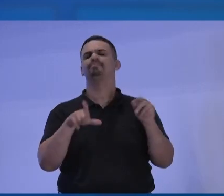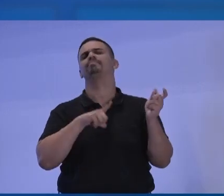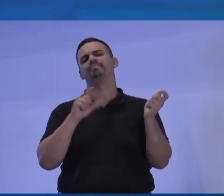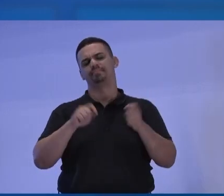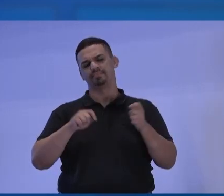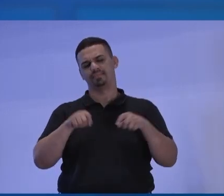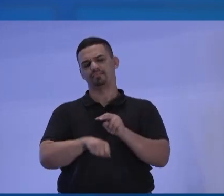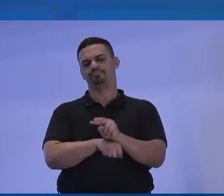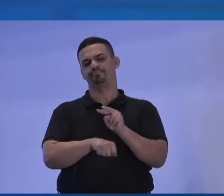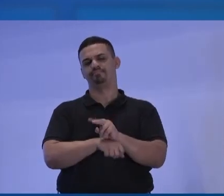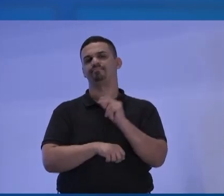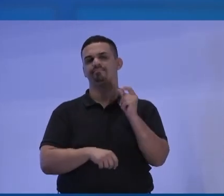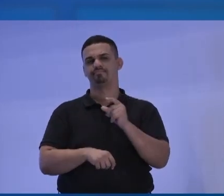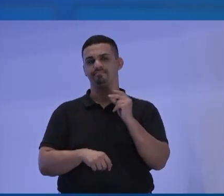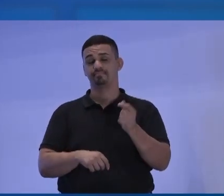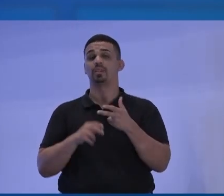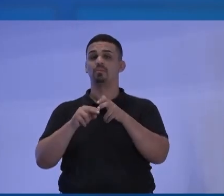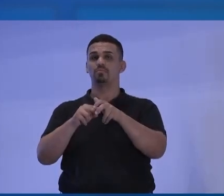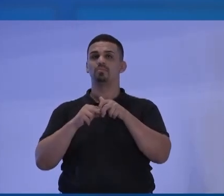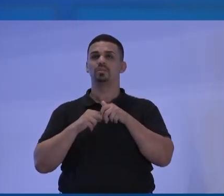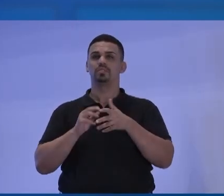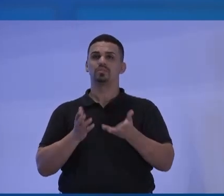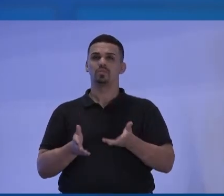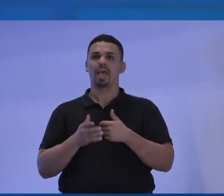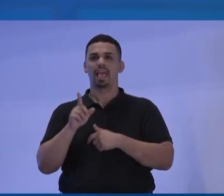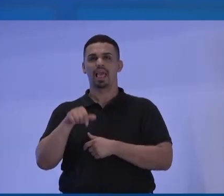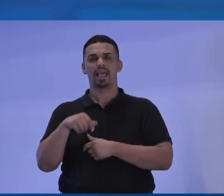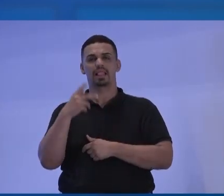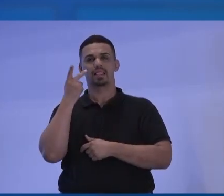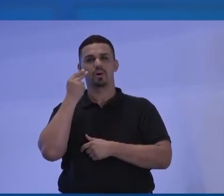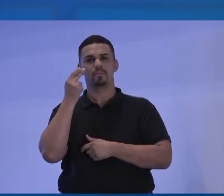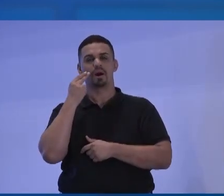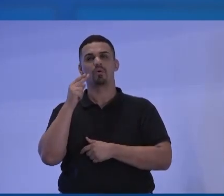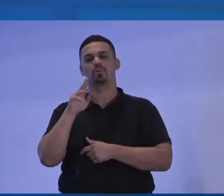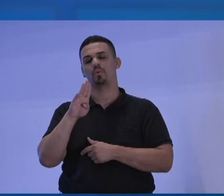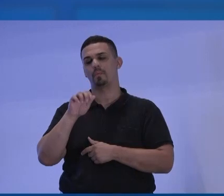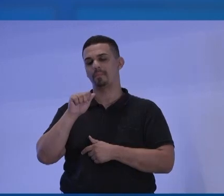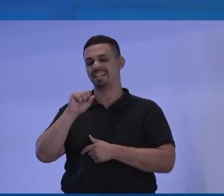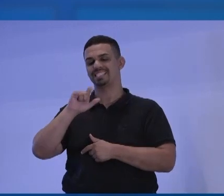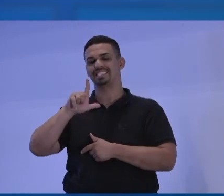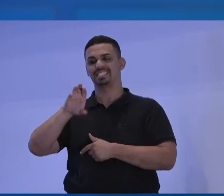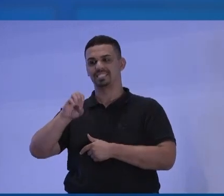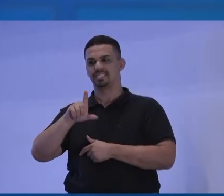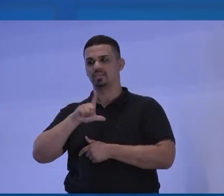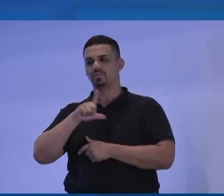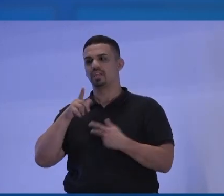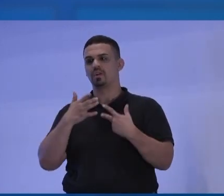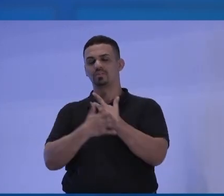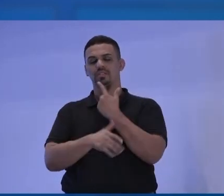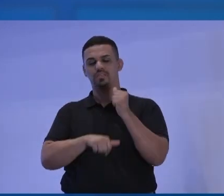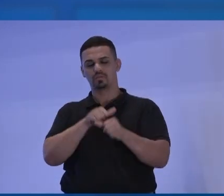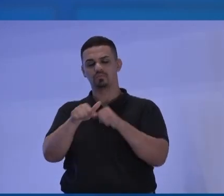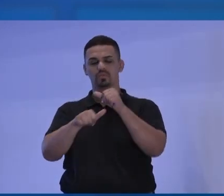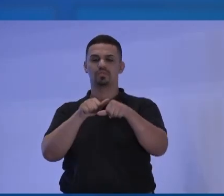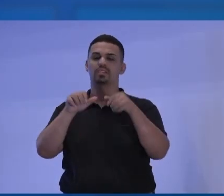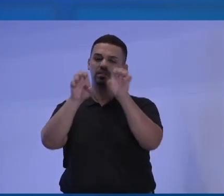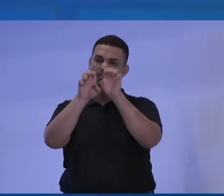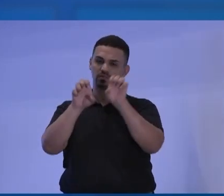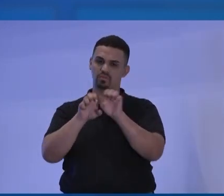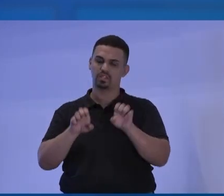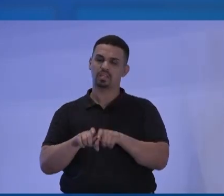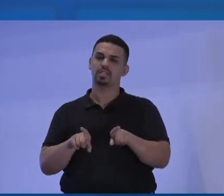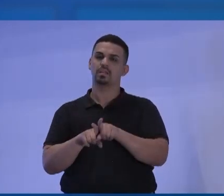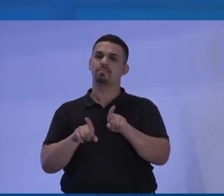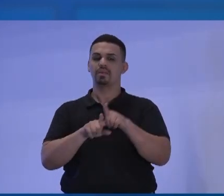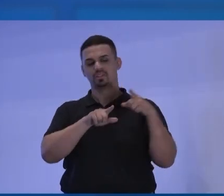É natural que um bacilo milenar, como o micobactério, tenha sofrido modificações estruturais e